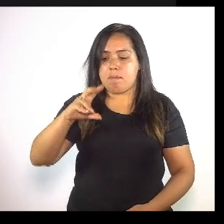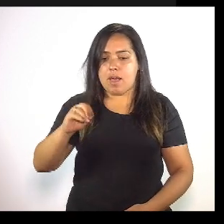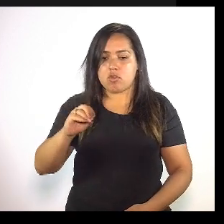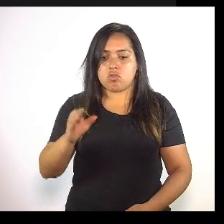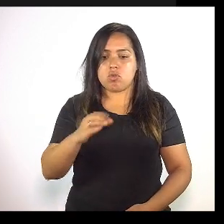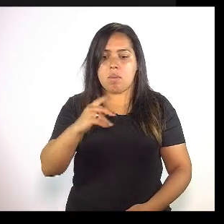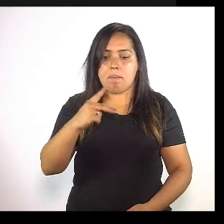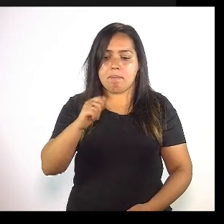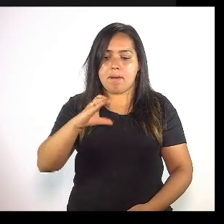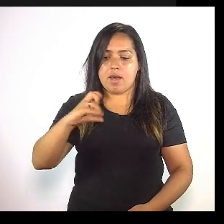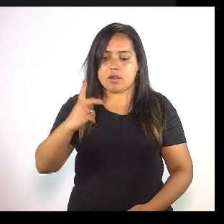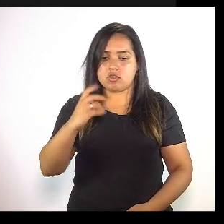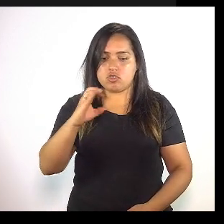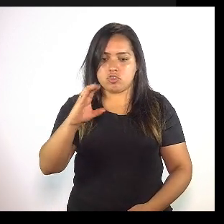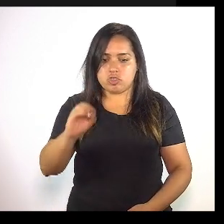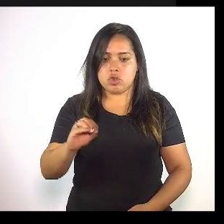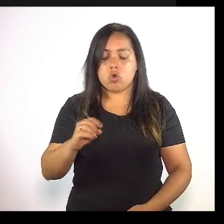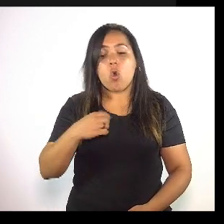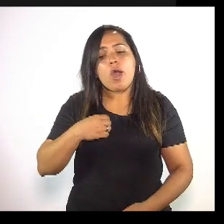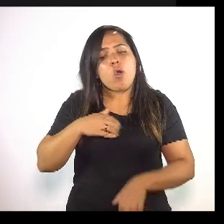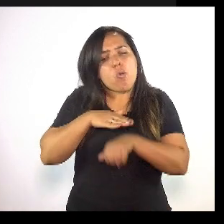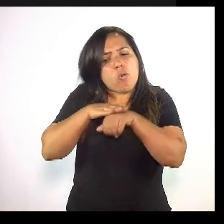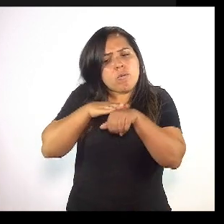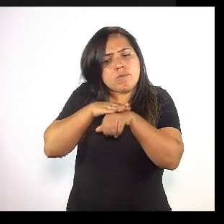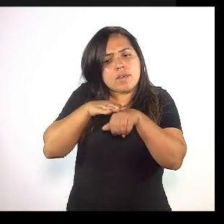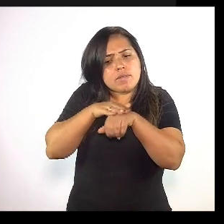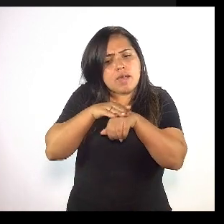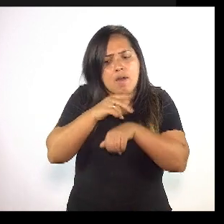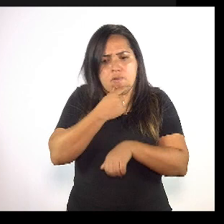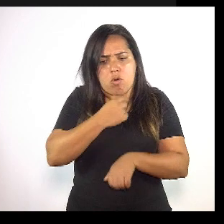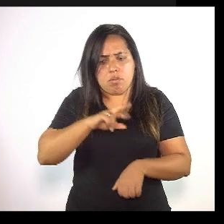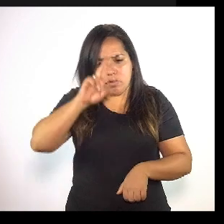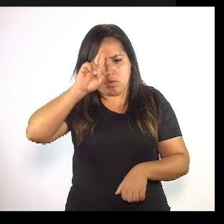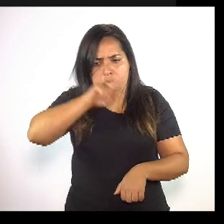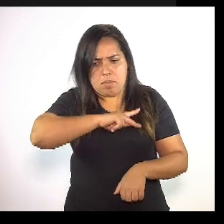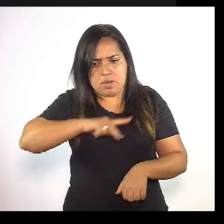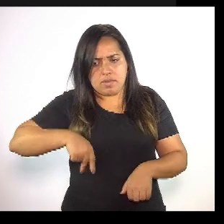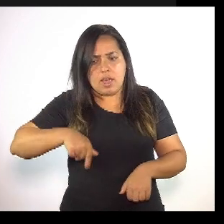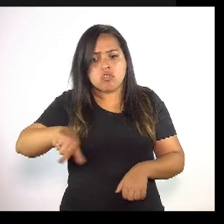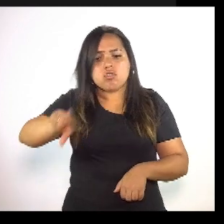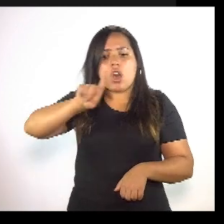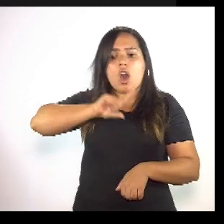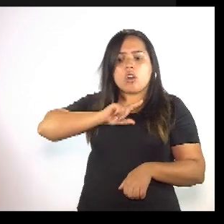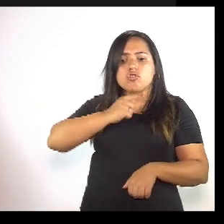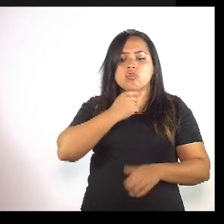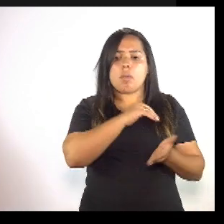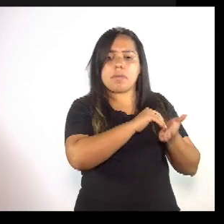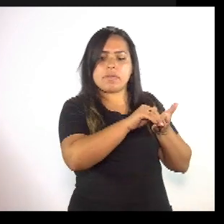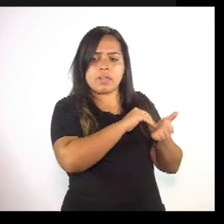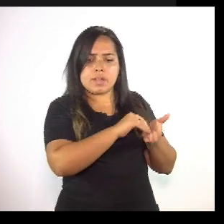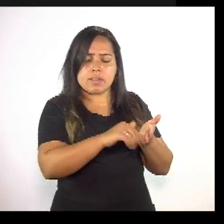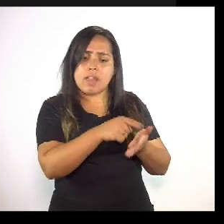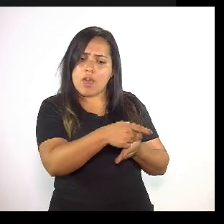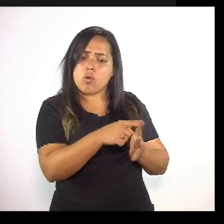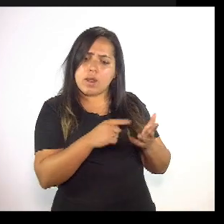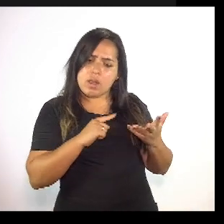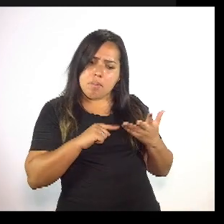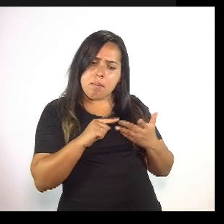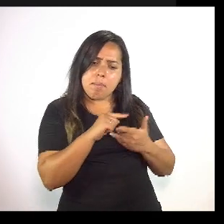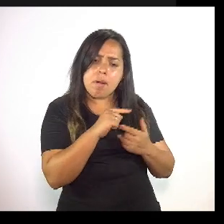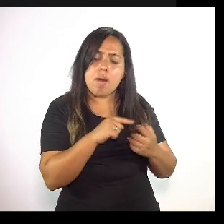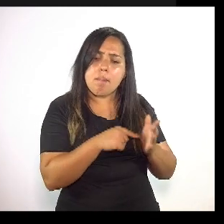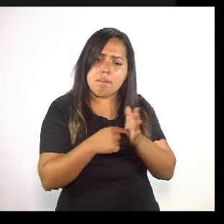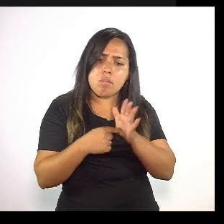Pacheco. Senhor presidente, eu conversava há pouco com o subsecretário Schettini, e ele me apontava a necessidade de,